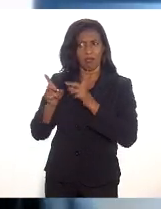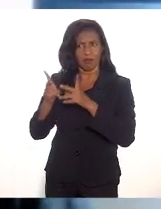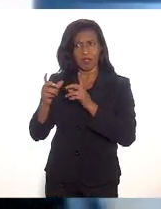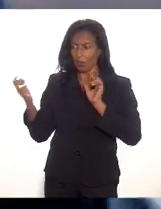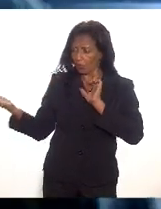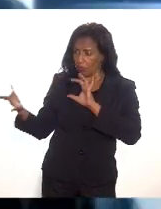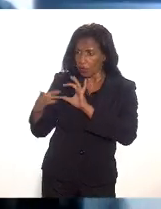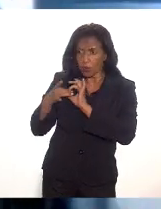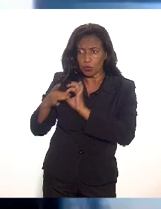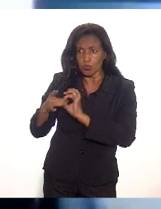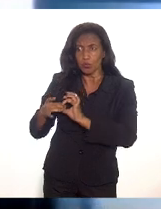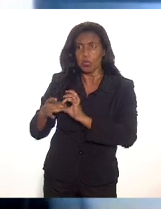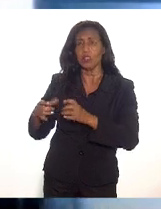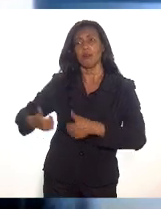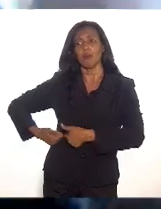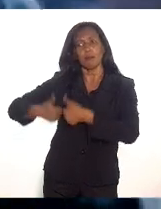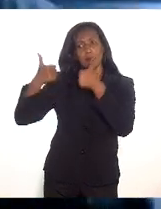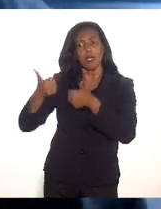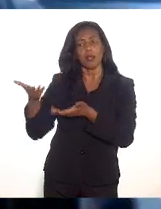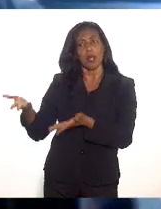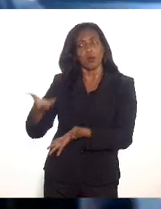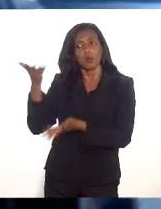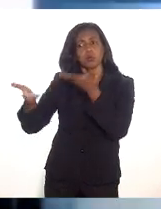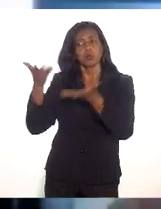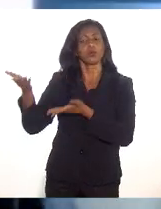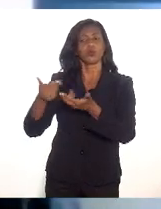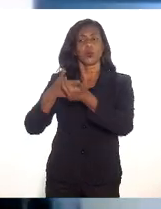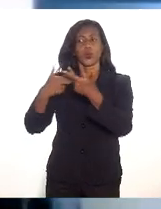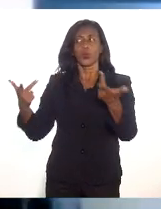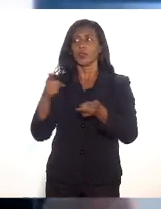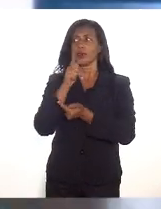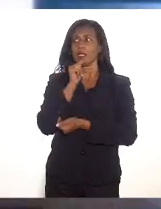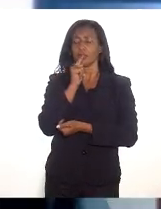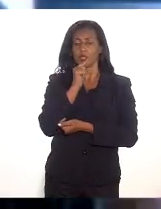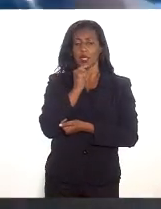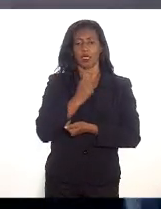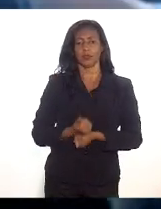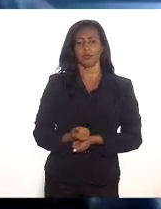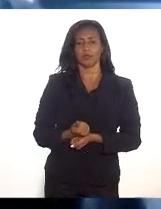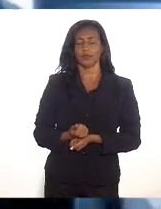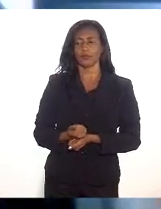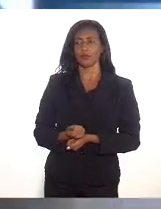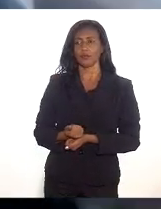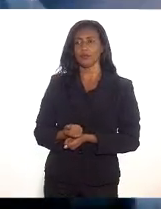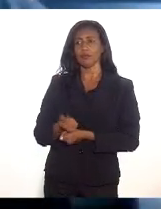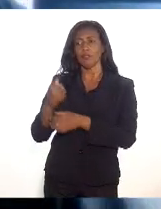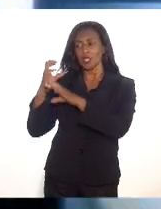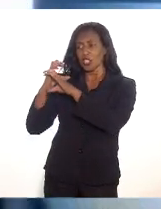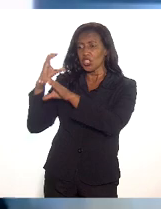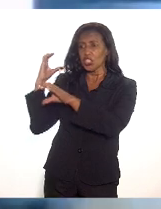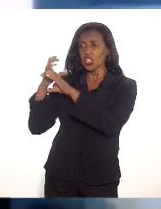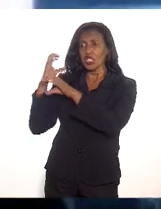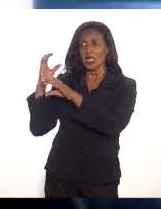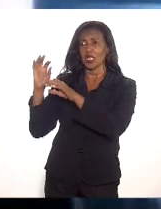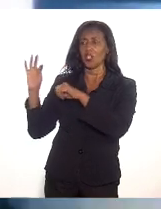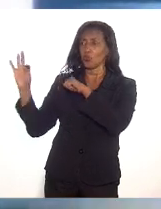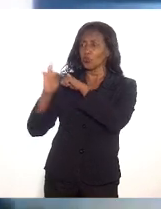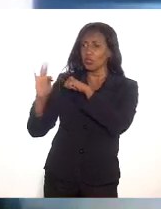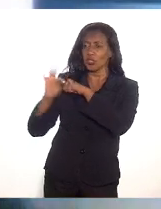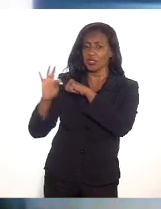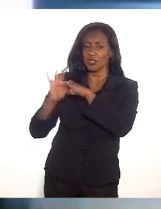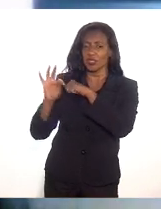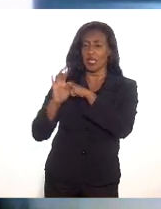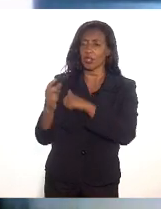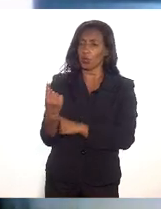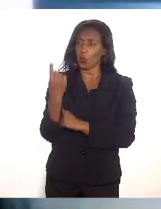esforços para melhorar a SEDAI, melhorar a qualidade, favorecer os seus engenheiros, o seu corpo técnico. Uma das coisas